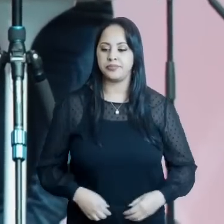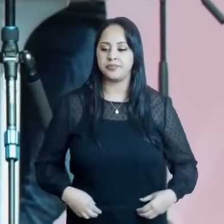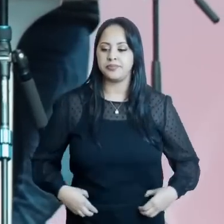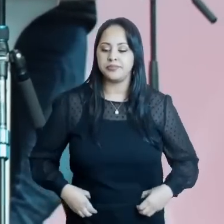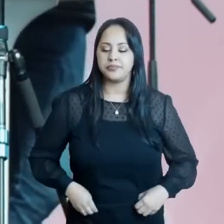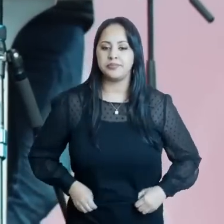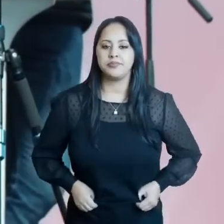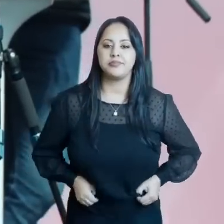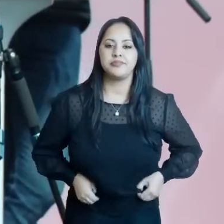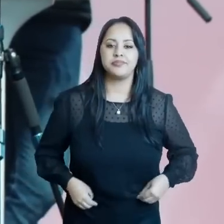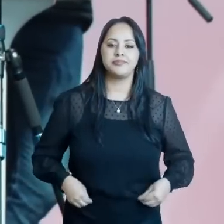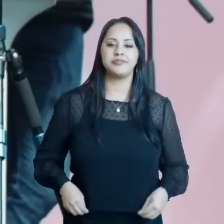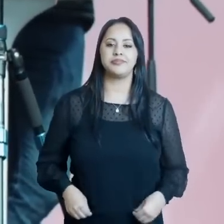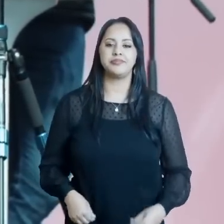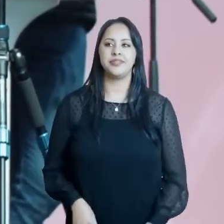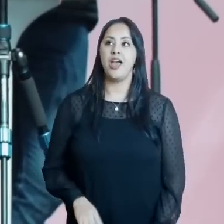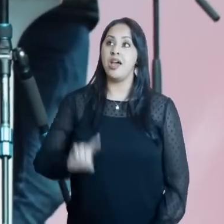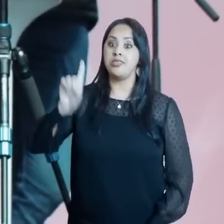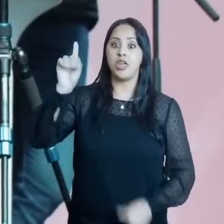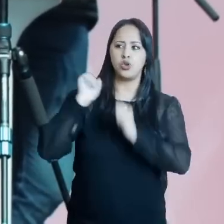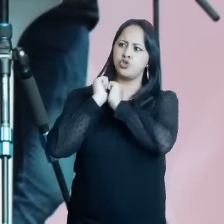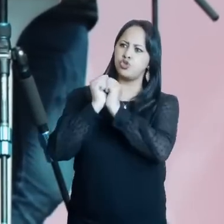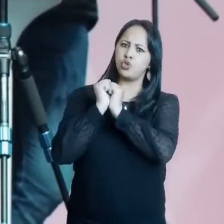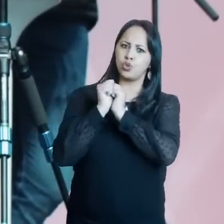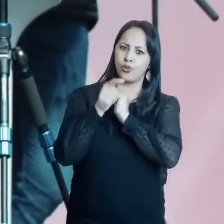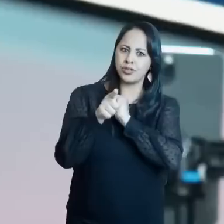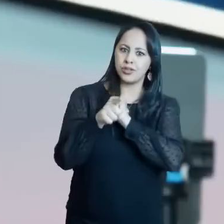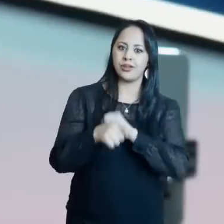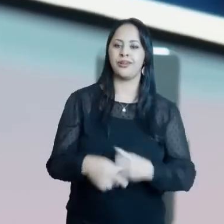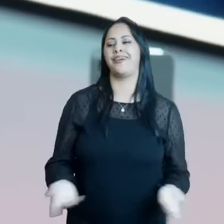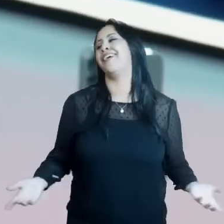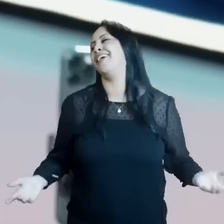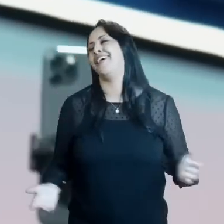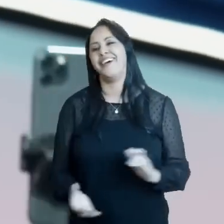O Rony Souza mandou, Deus zanga com você, rapaz, você não tá doido,